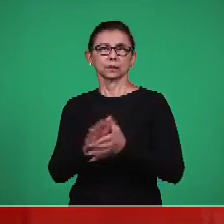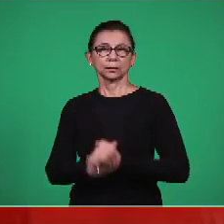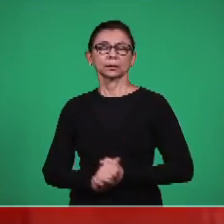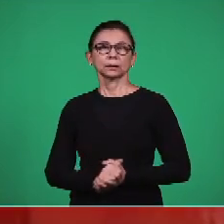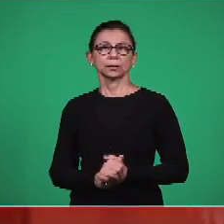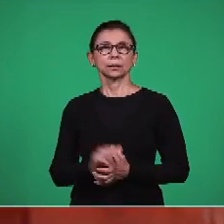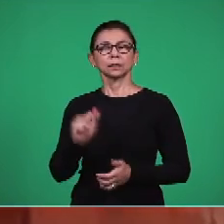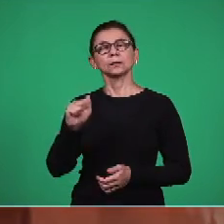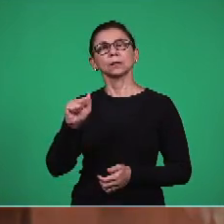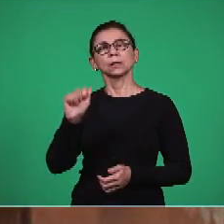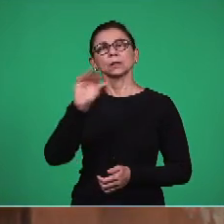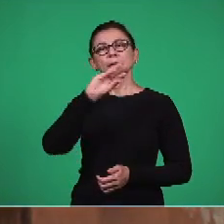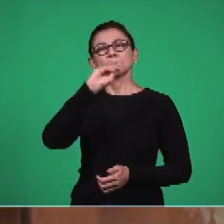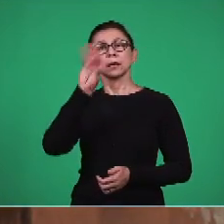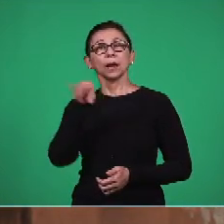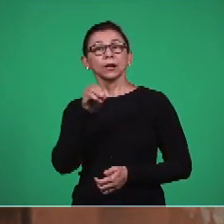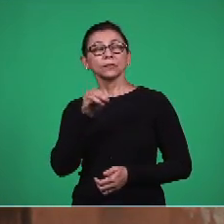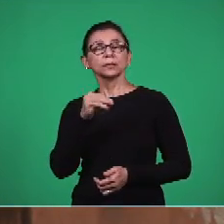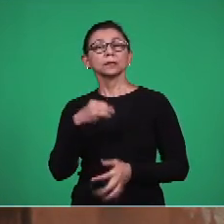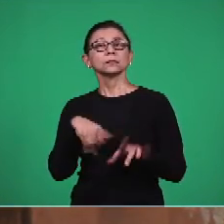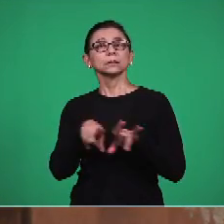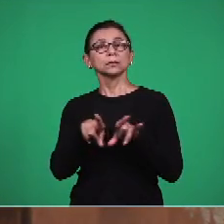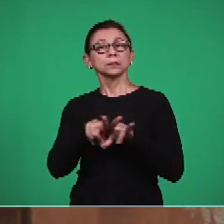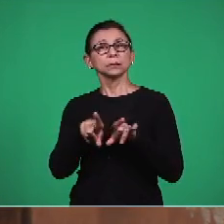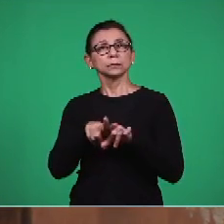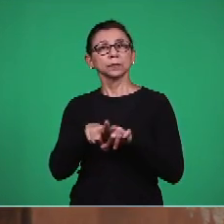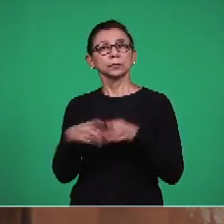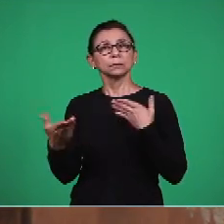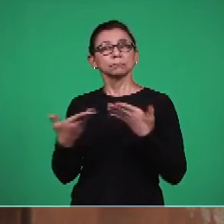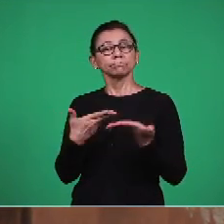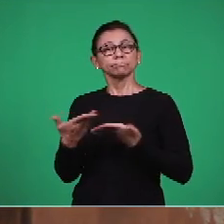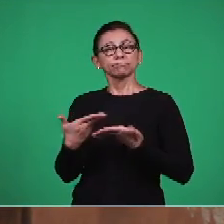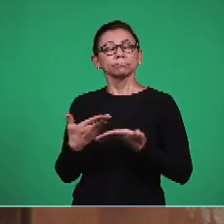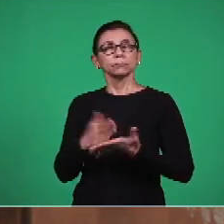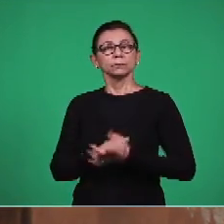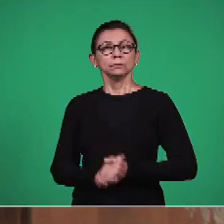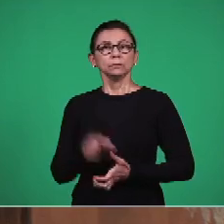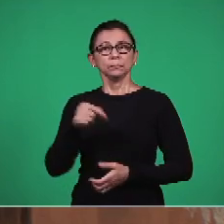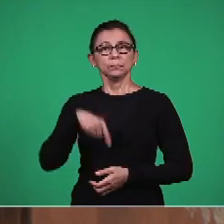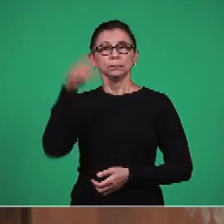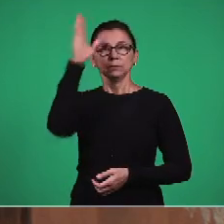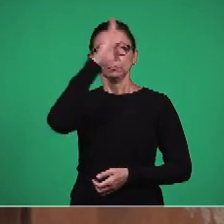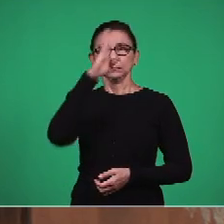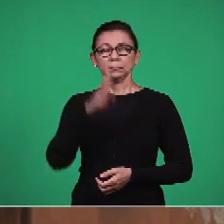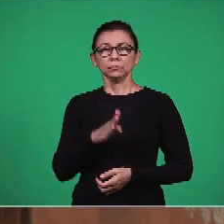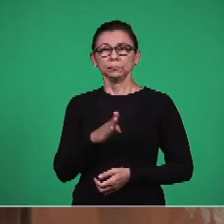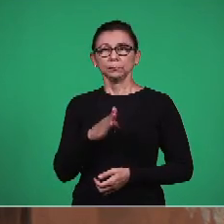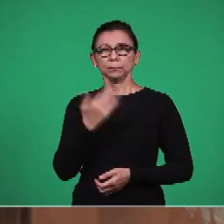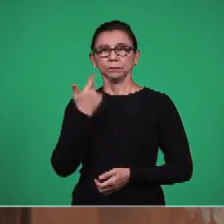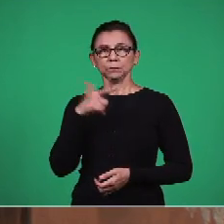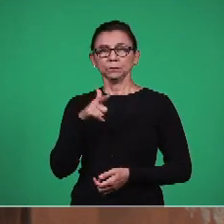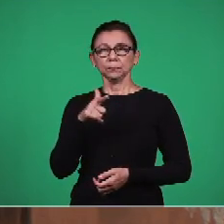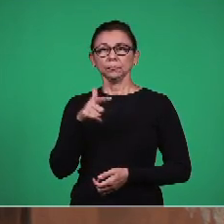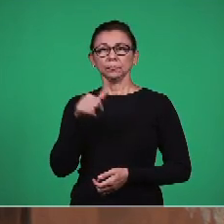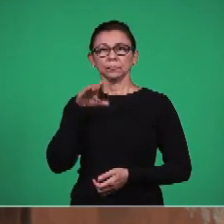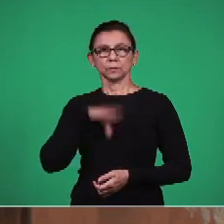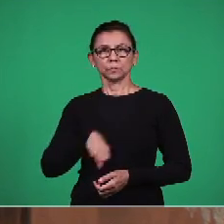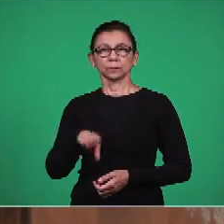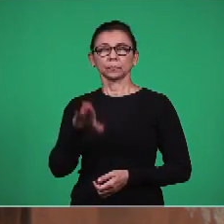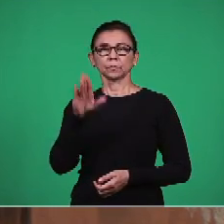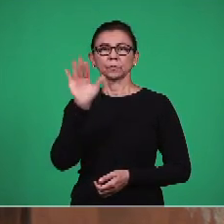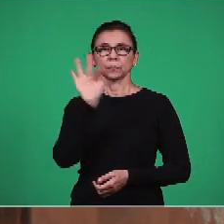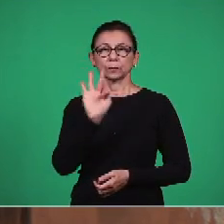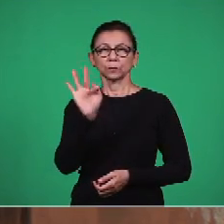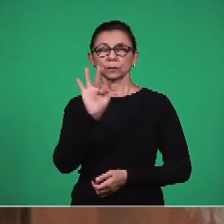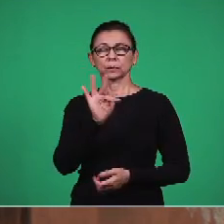e a frequência da escola bíblica dominical, que é transmitida aqui do Brasil em português e francês e também em outros